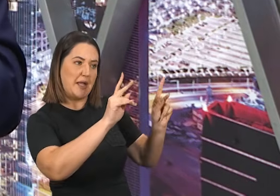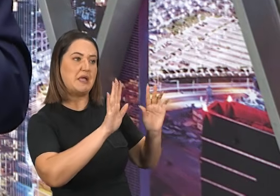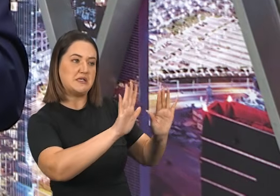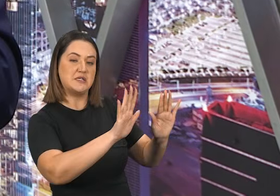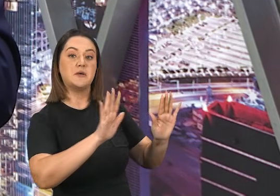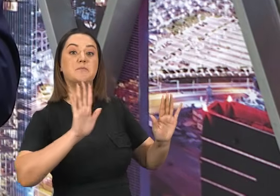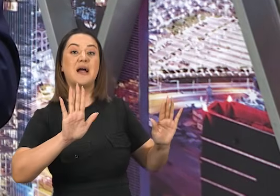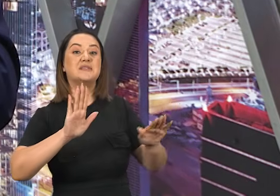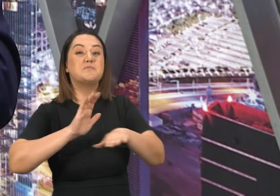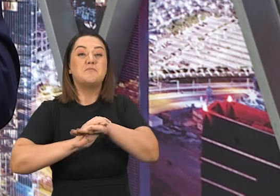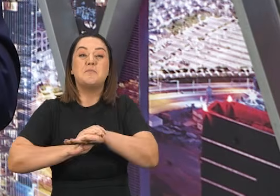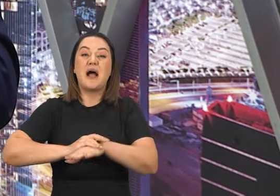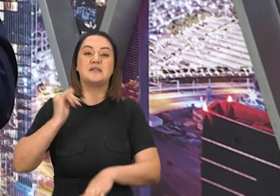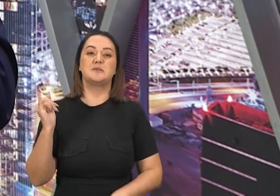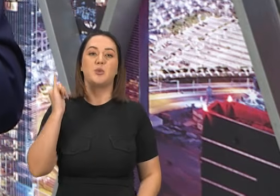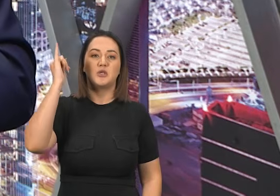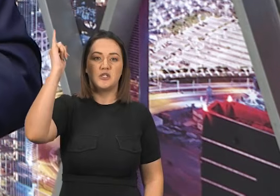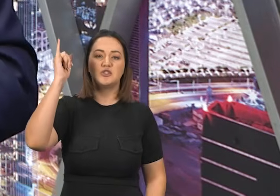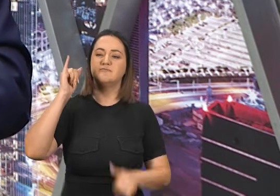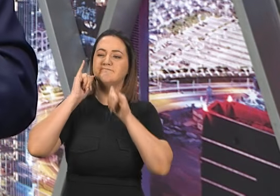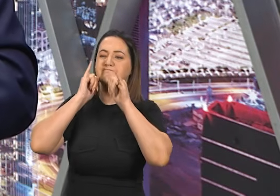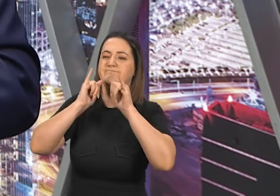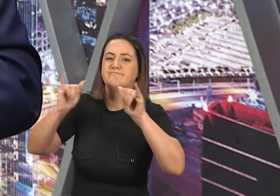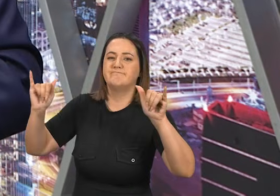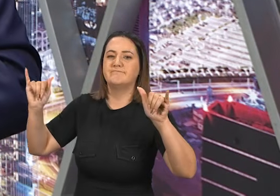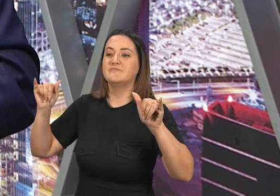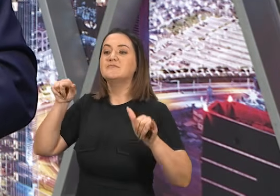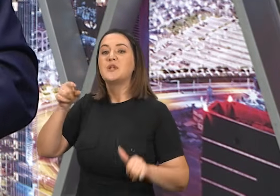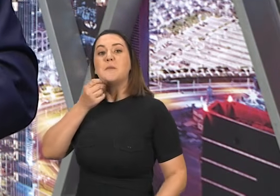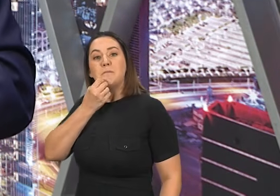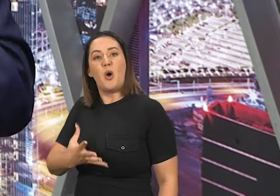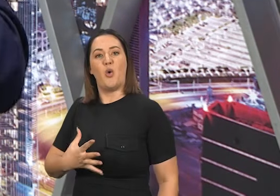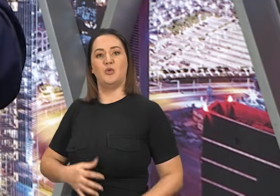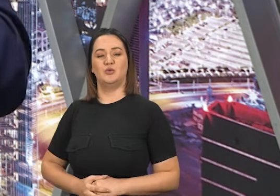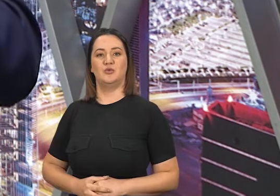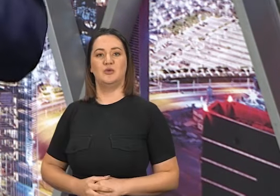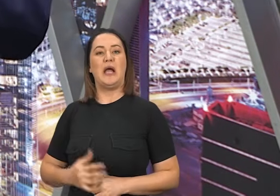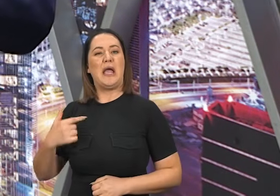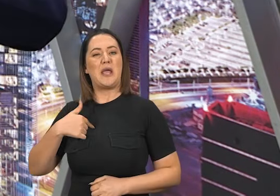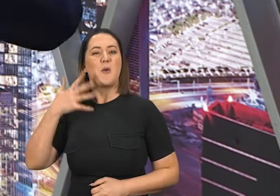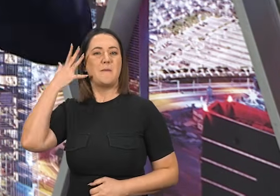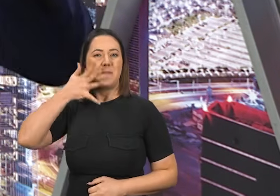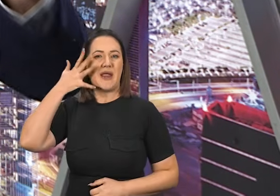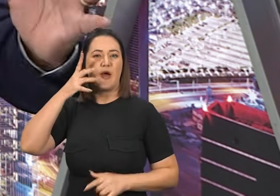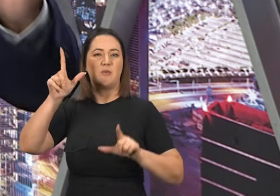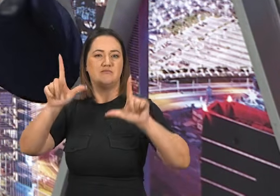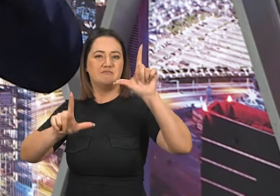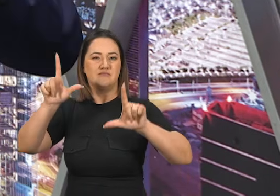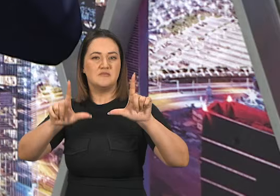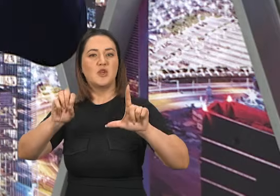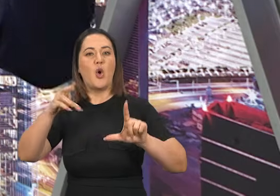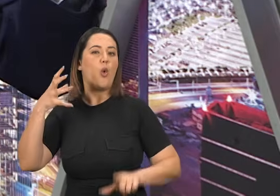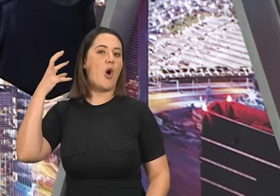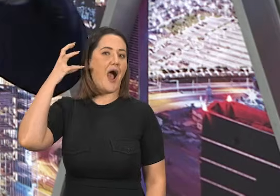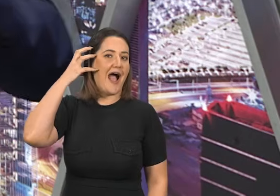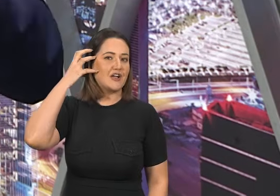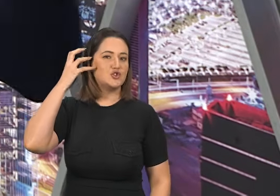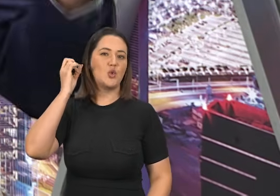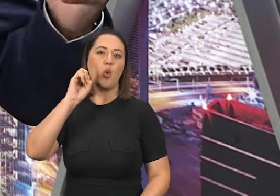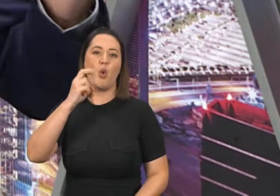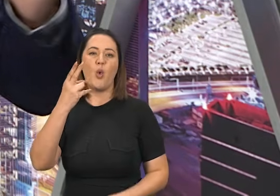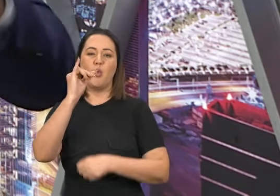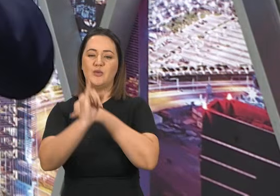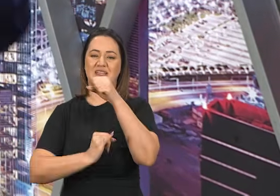acontecer, mas uma coisa muito boa também deveria acontecer. Ou seja, toda vez que eu prego pela televisão, pelo rádio,